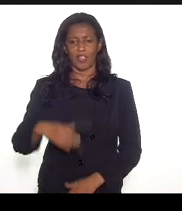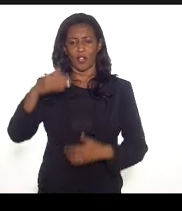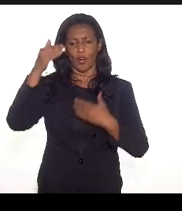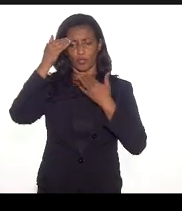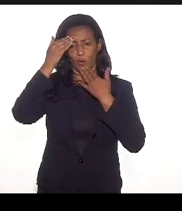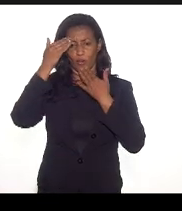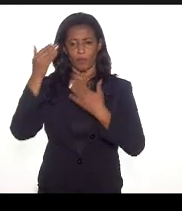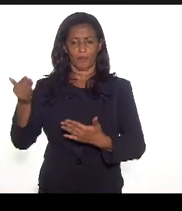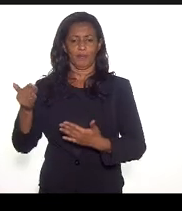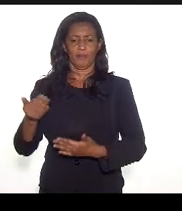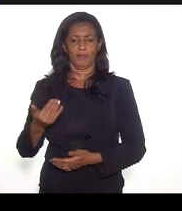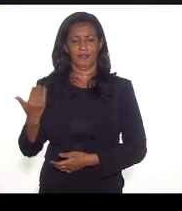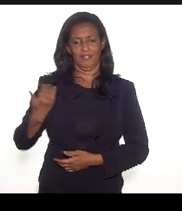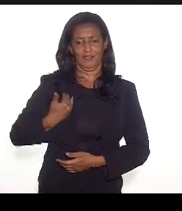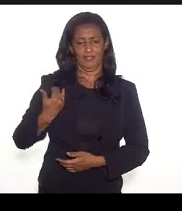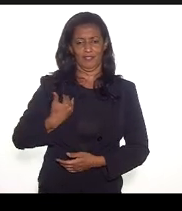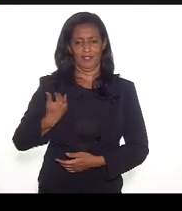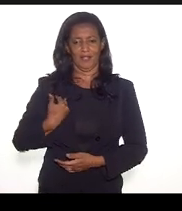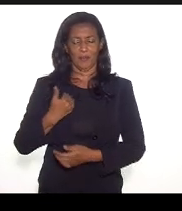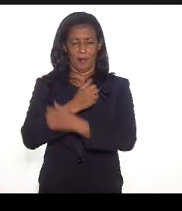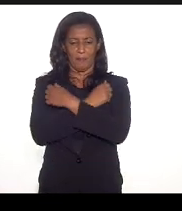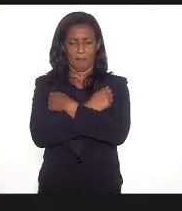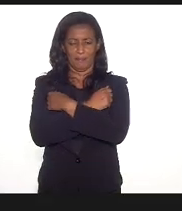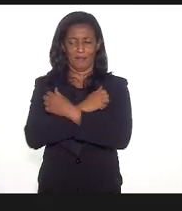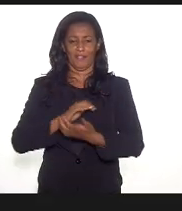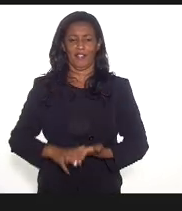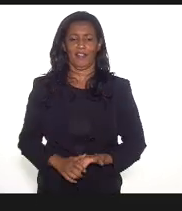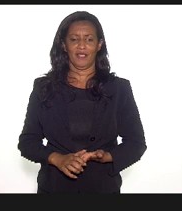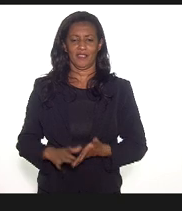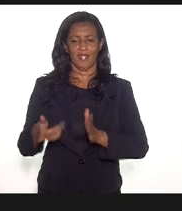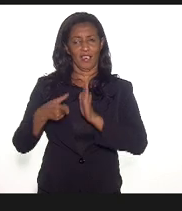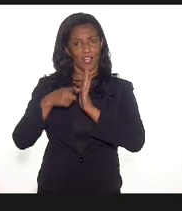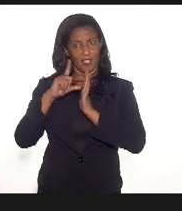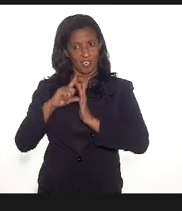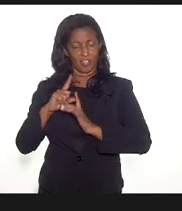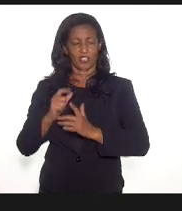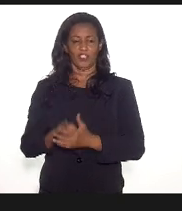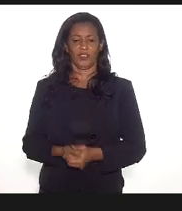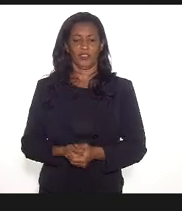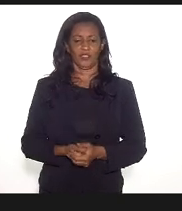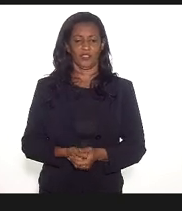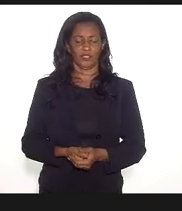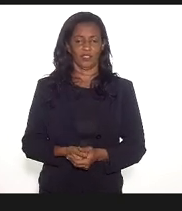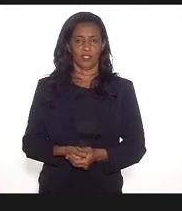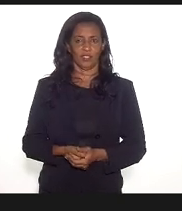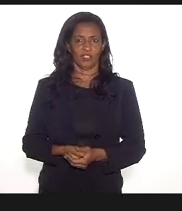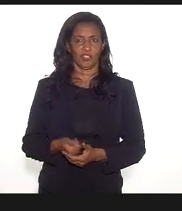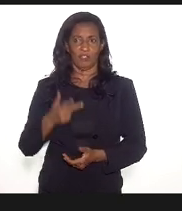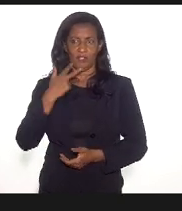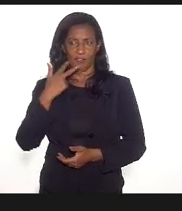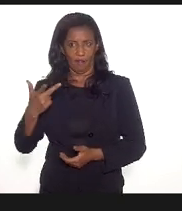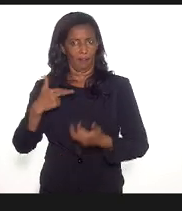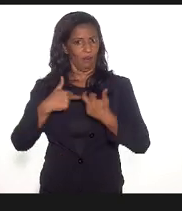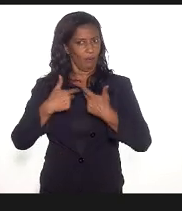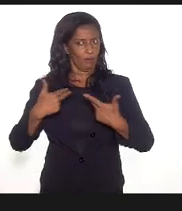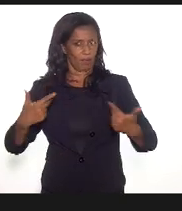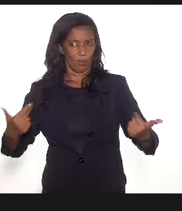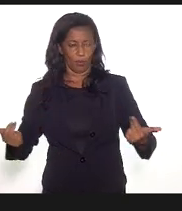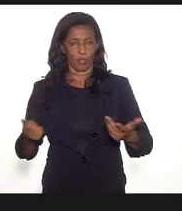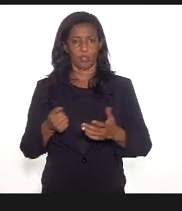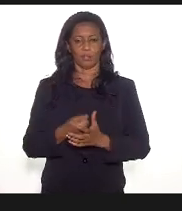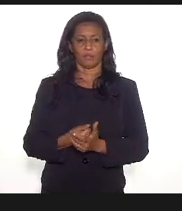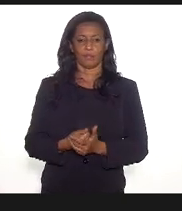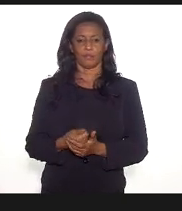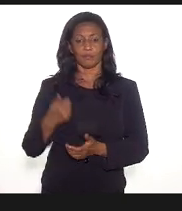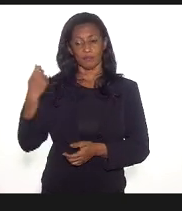Outro abraço. A gente precisa, antes de tomar qualquer atitude, exatamente fazer essa análise